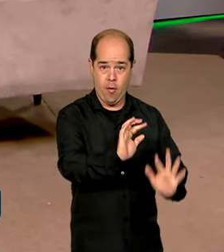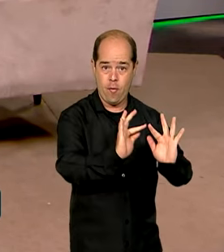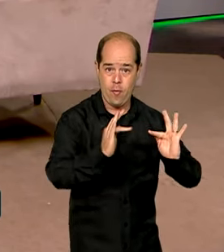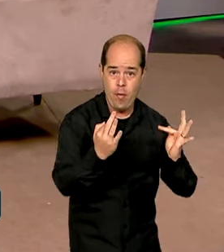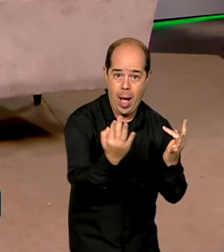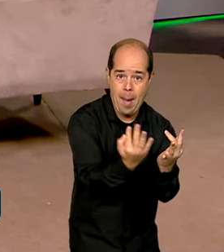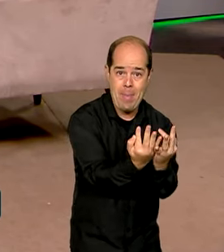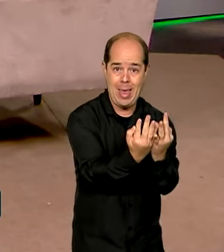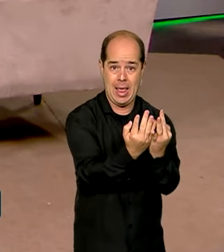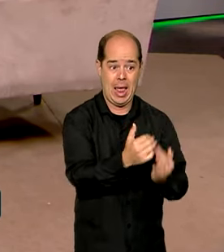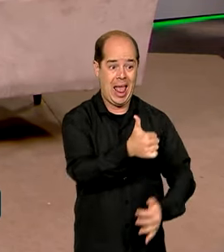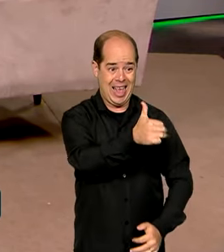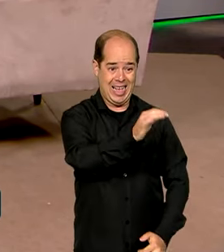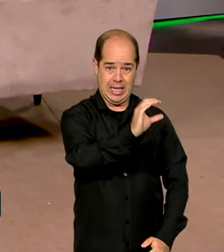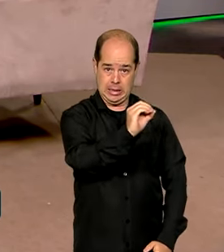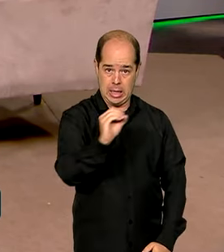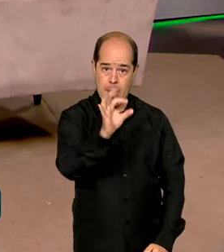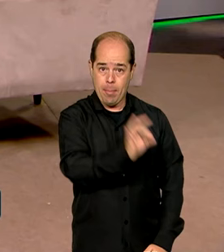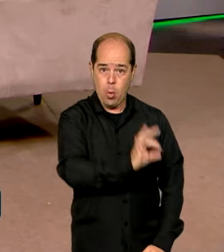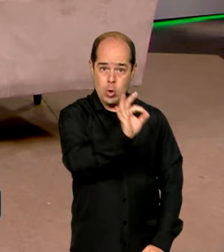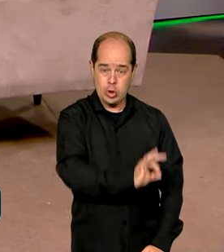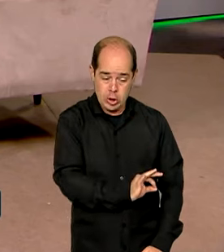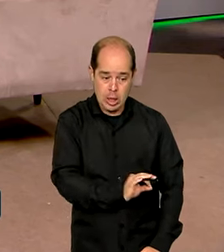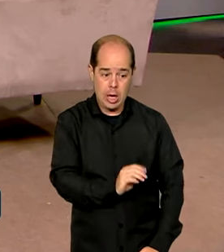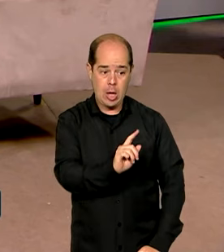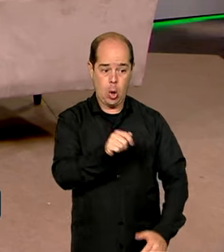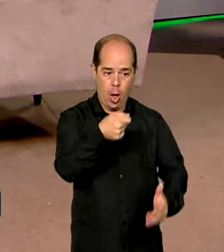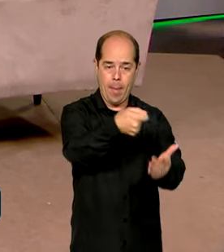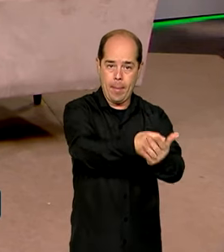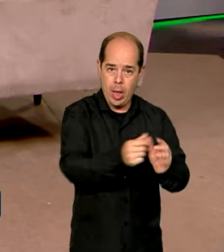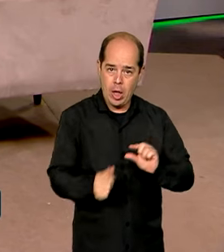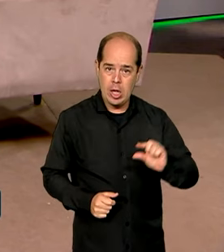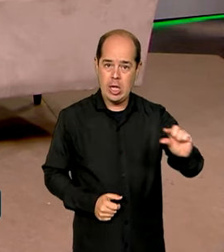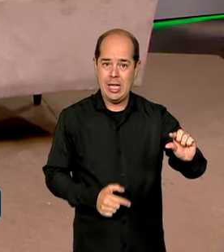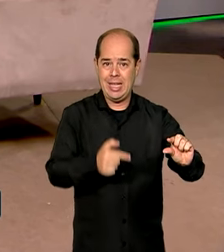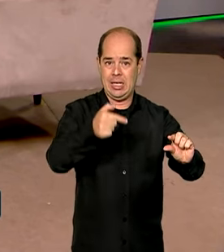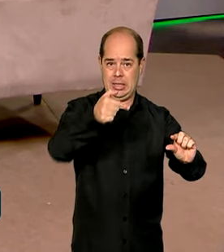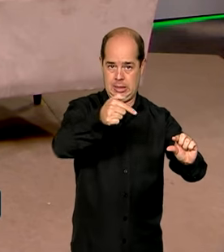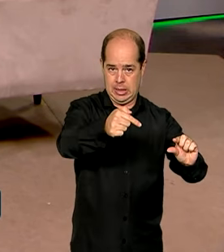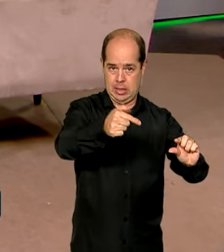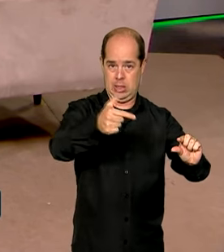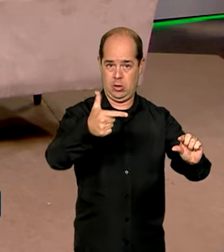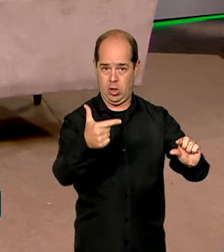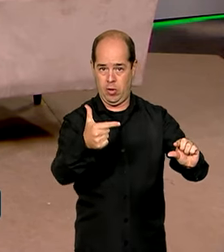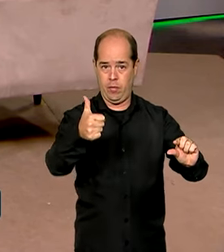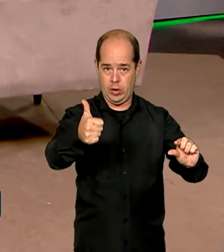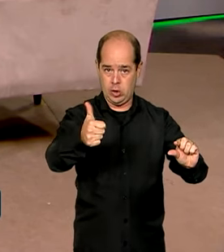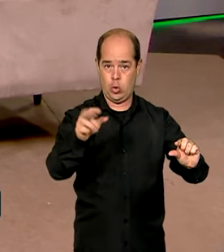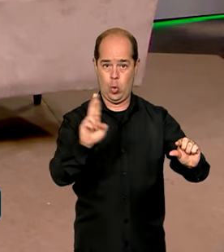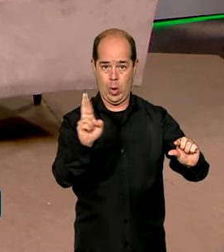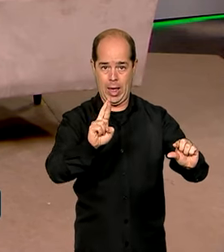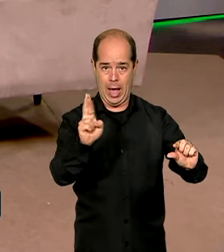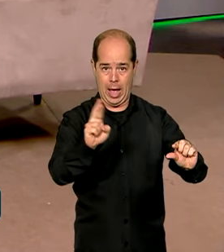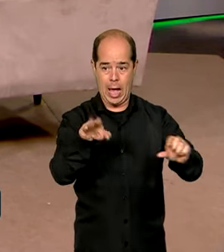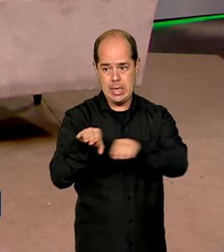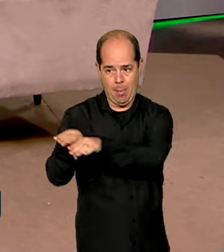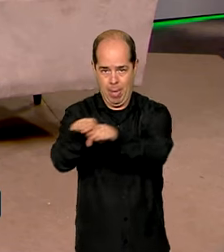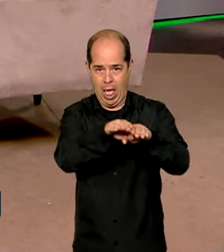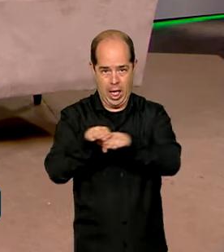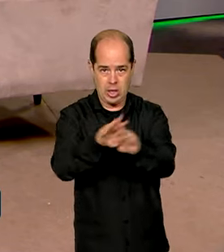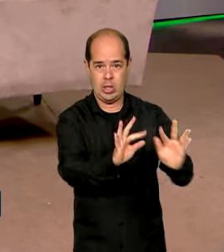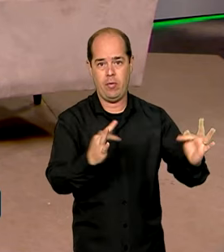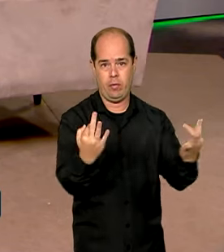chega a R$ 721,00 na média por família. Então, é um dinheirinho que entra